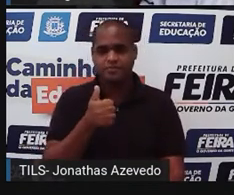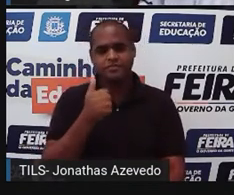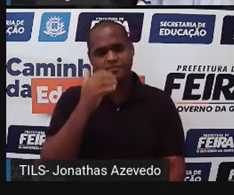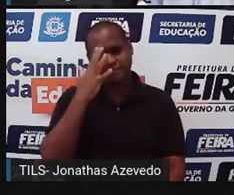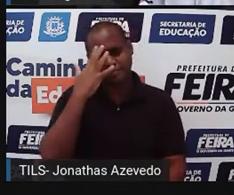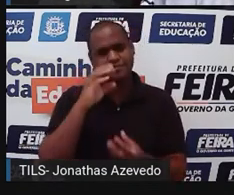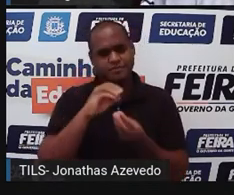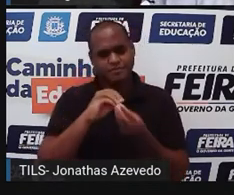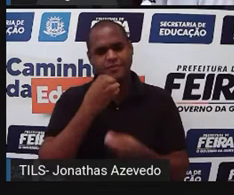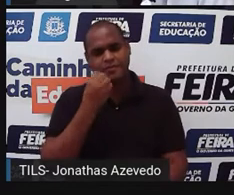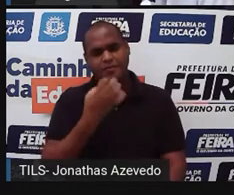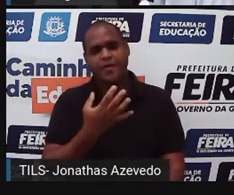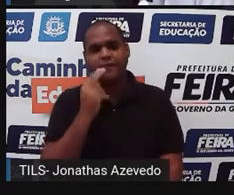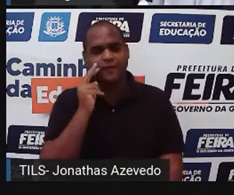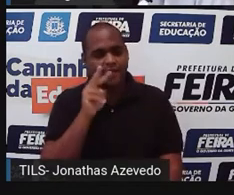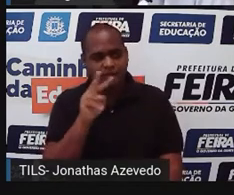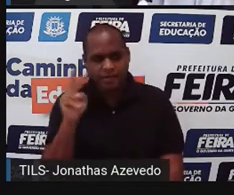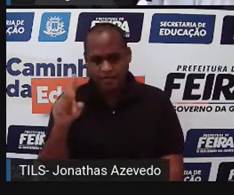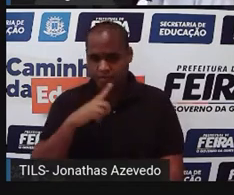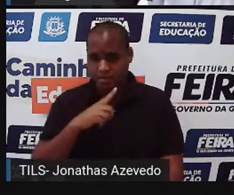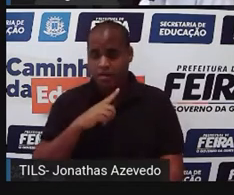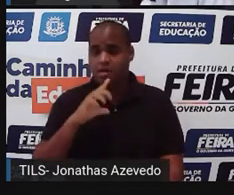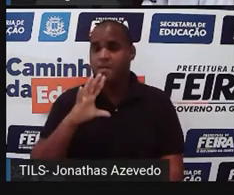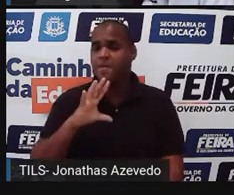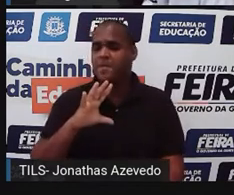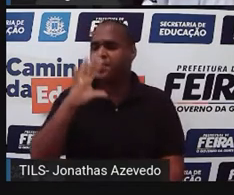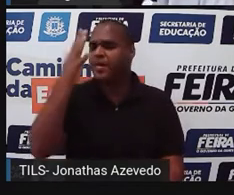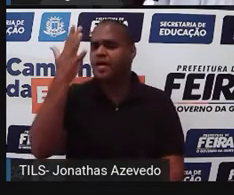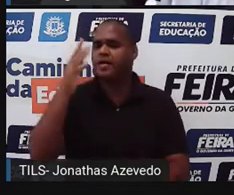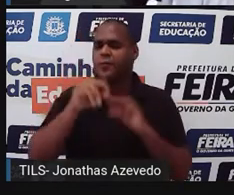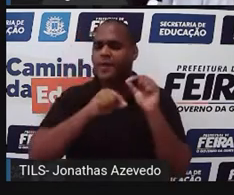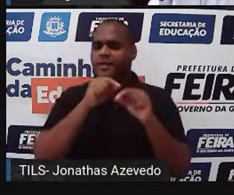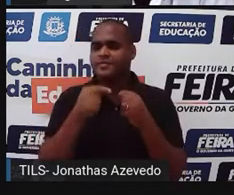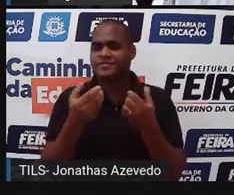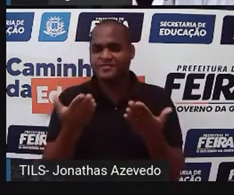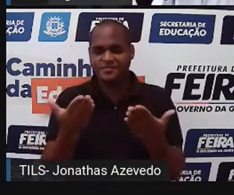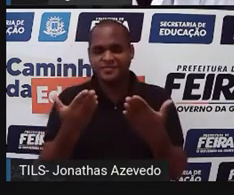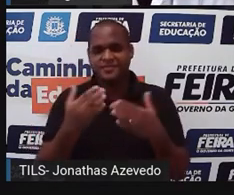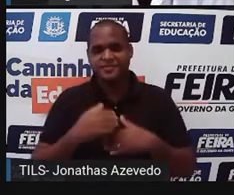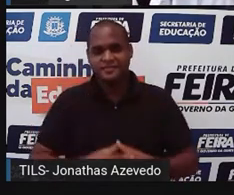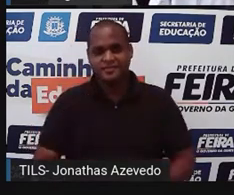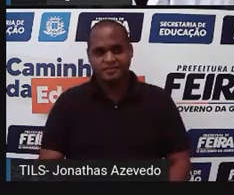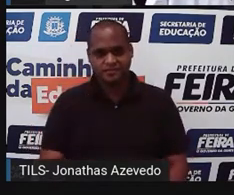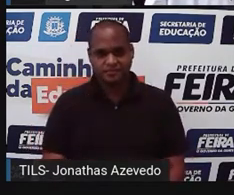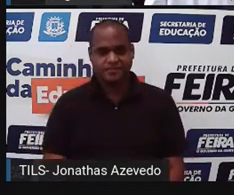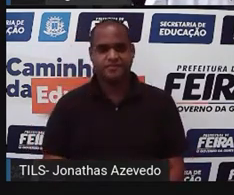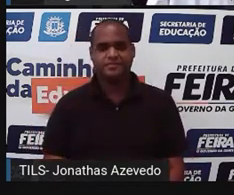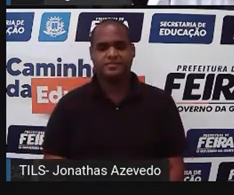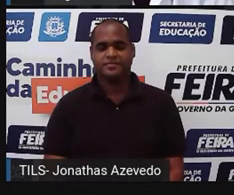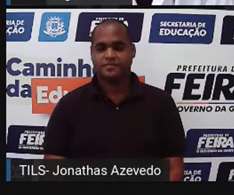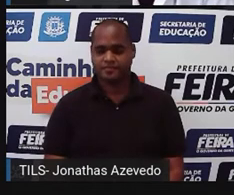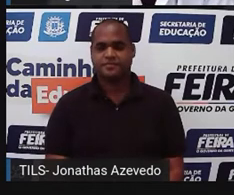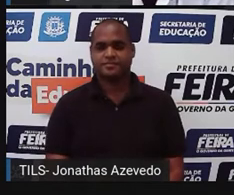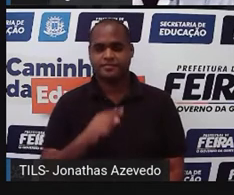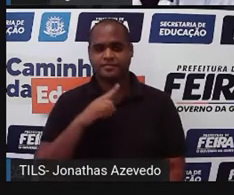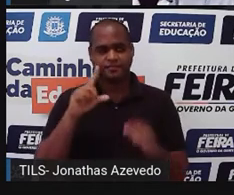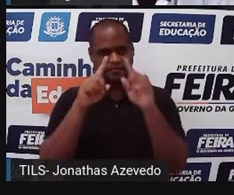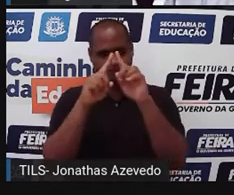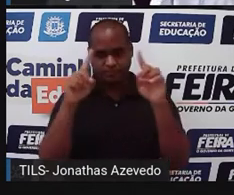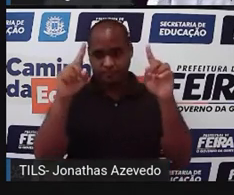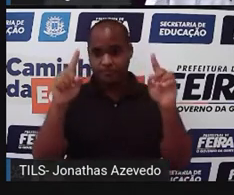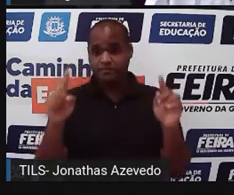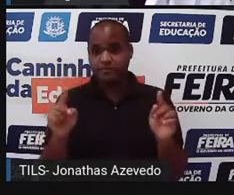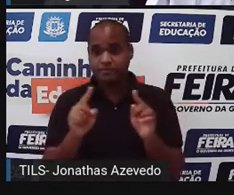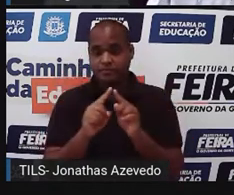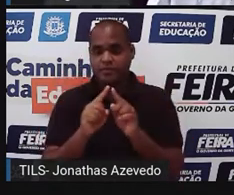tranquila de se enxergar aconteceu isso daqui olha só e o retângulo